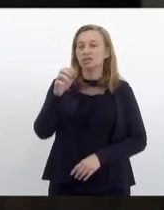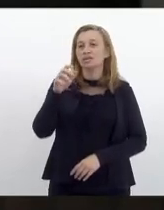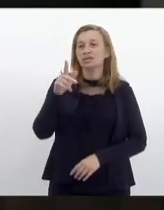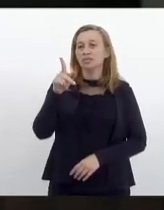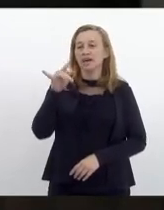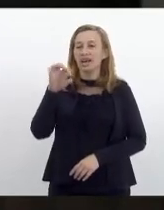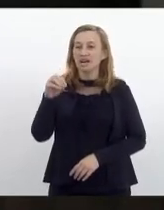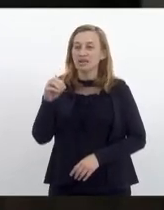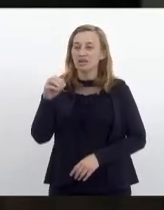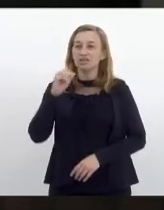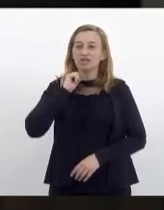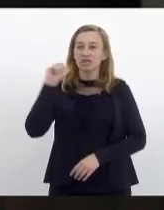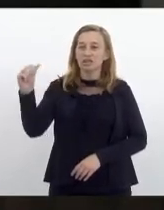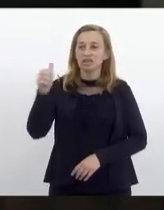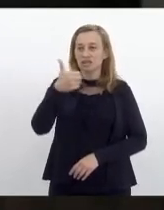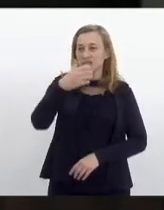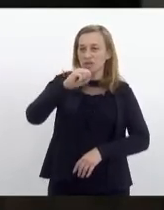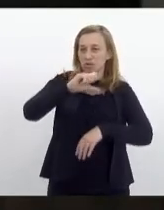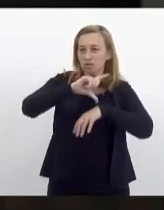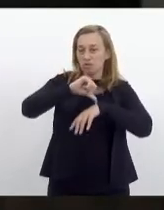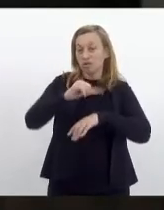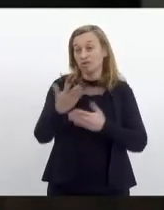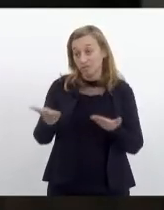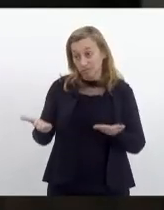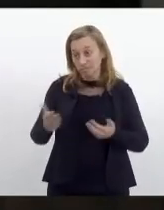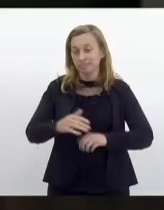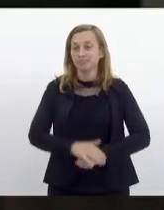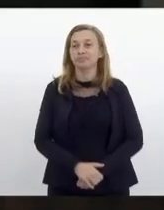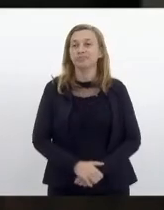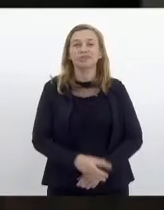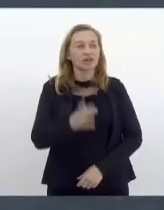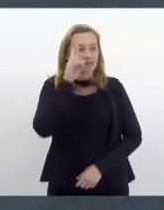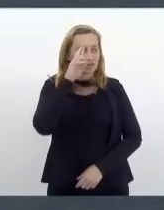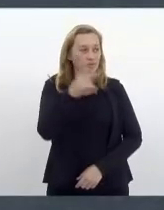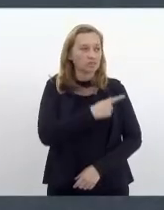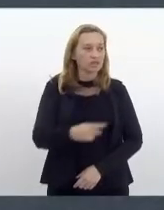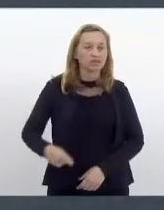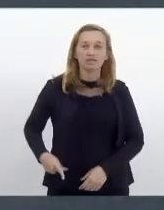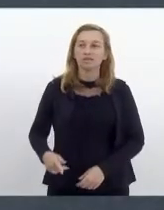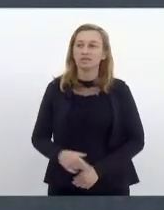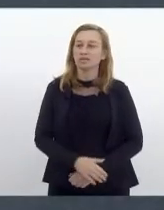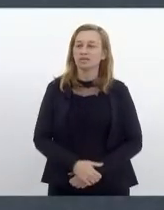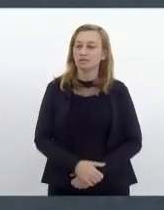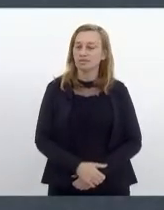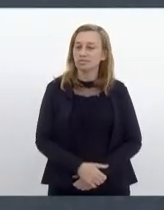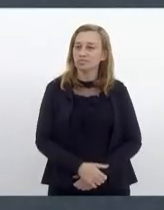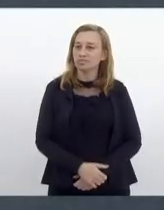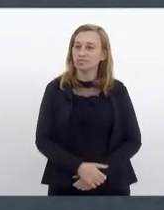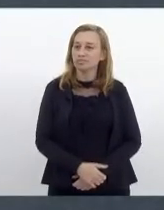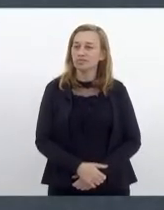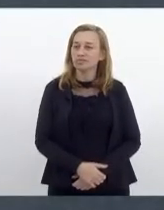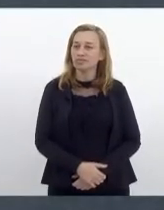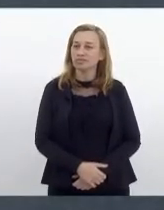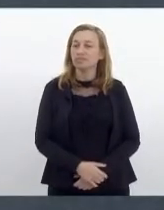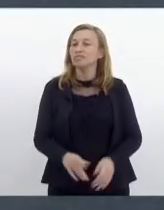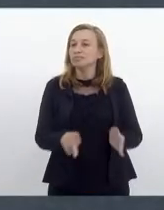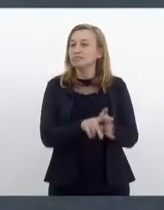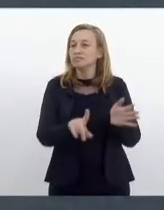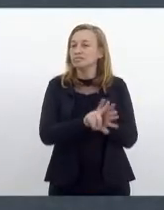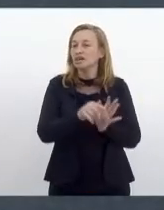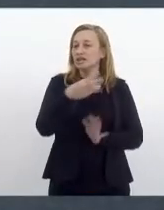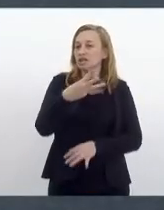Tiradentes. 18 horas, por favor. Senhor presidente, trata-se do parecer ao projeto de